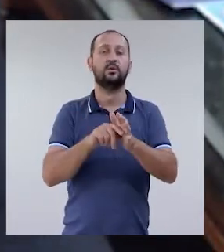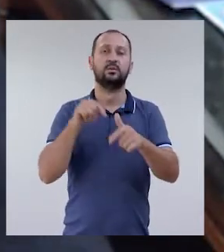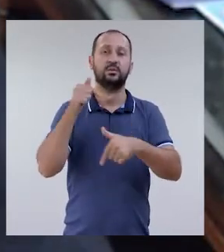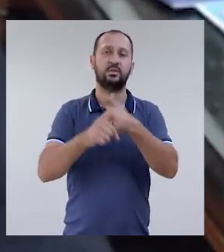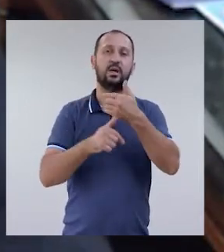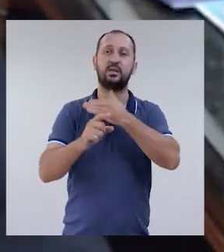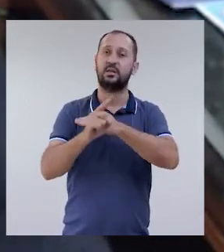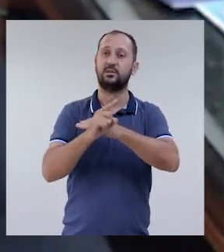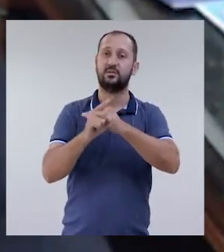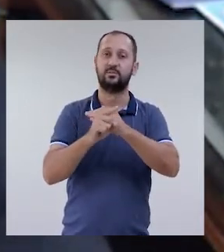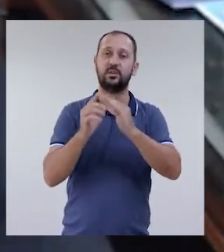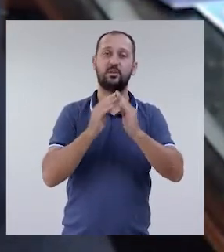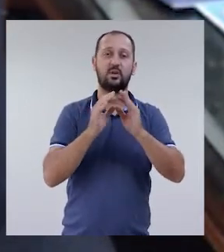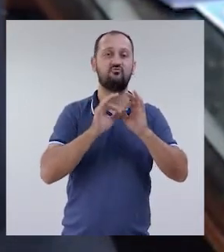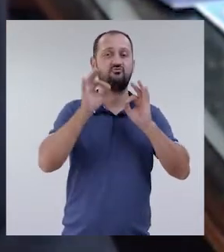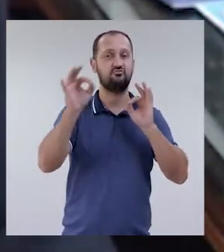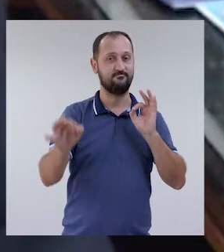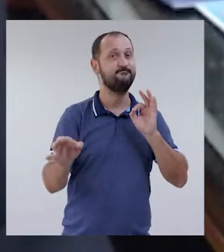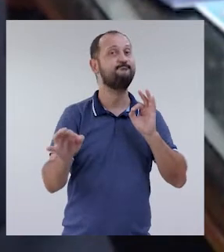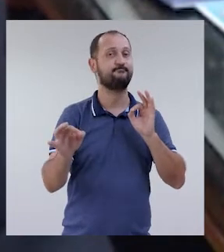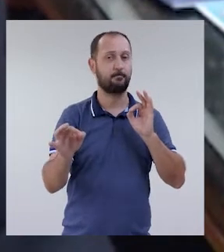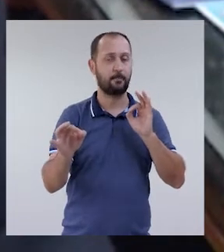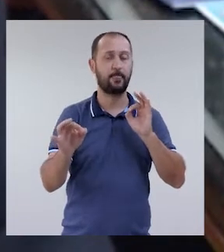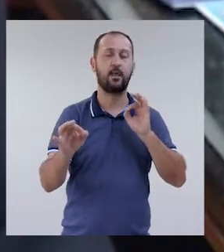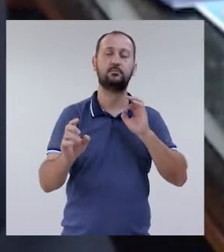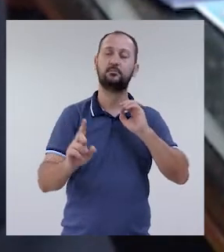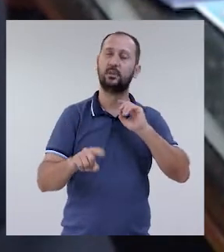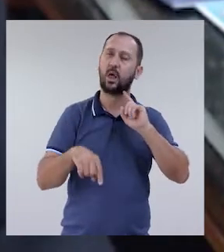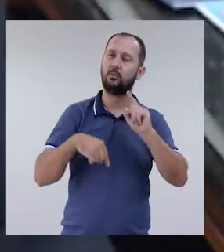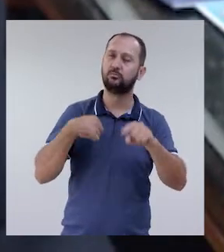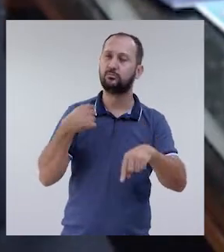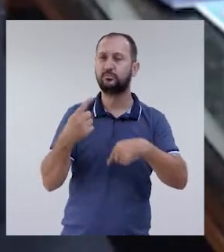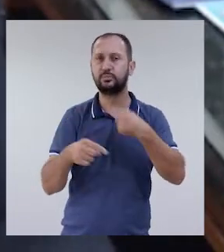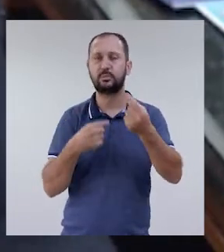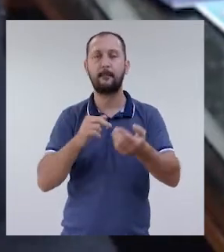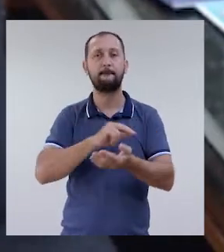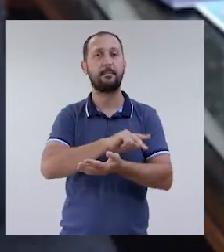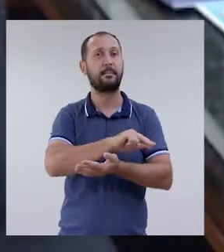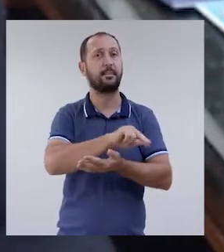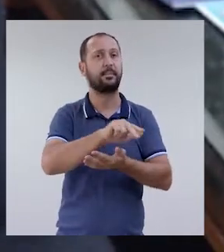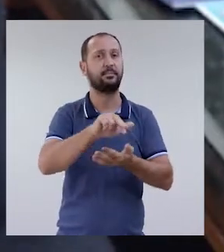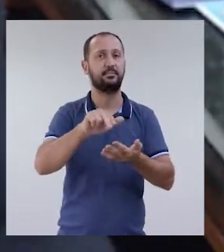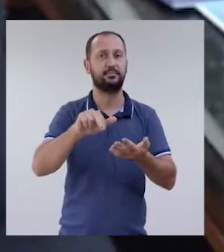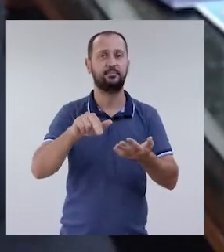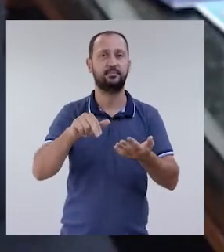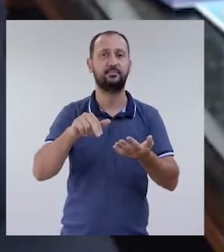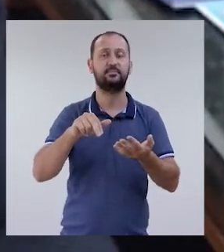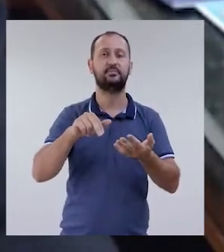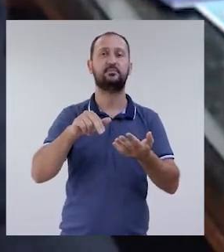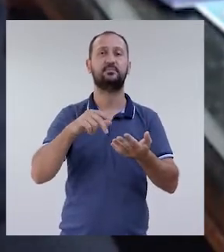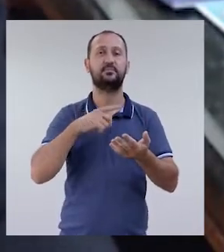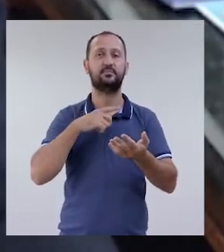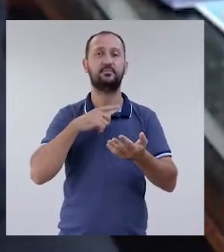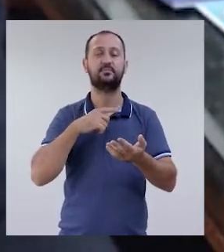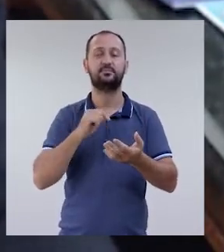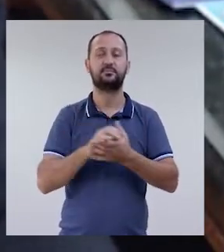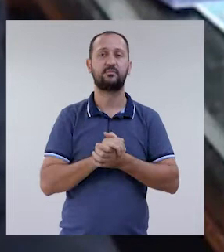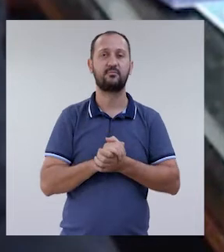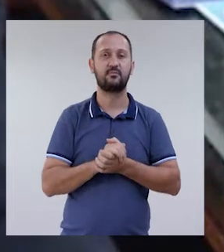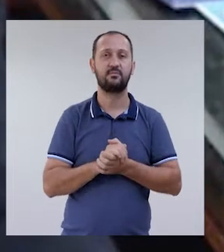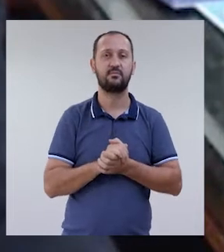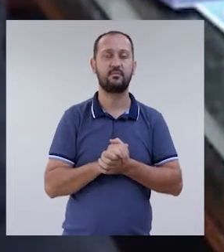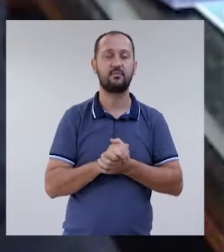essa modalidade de trabalho. Posteriormente, em razão diversas circunstâncias aí que